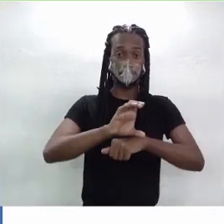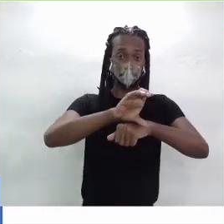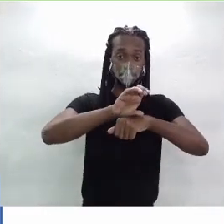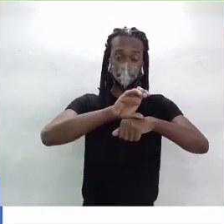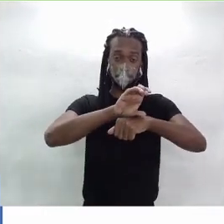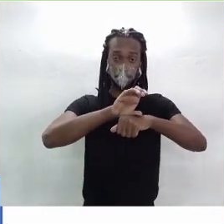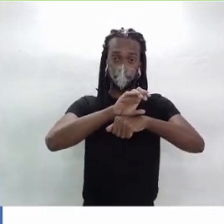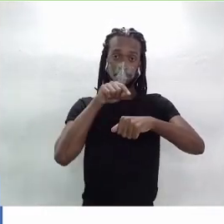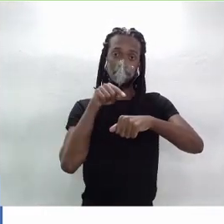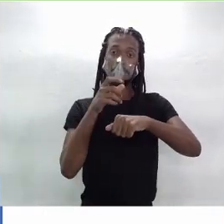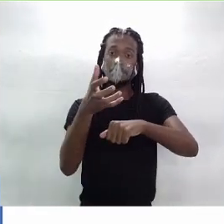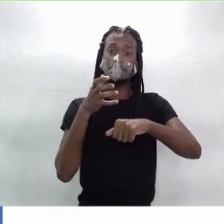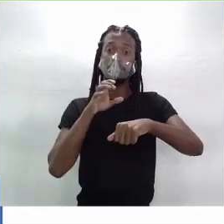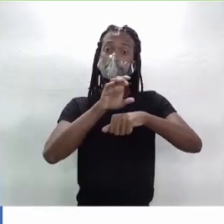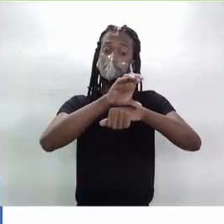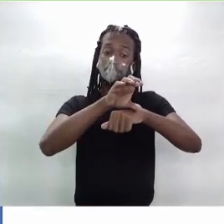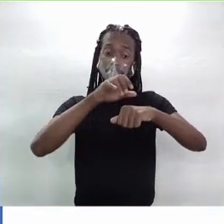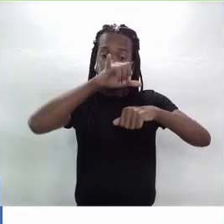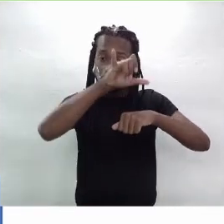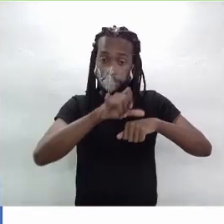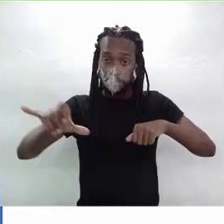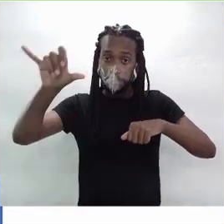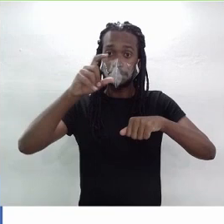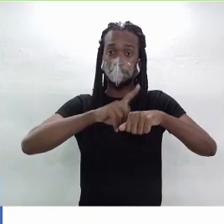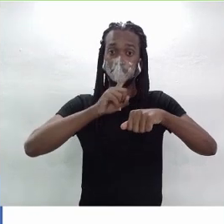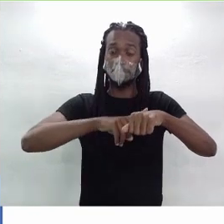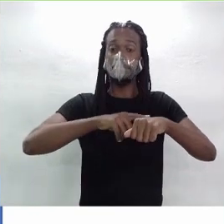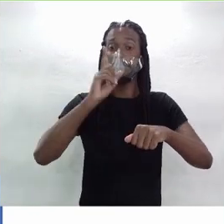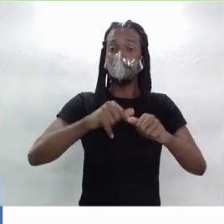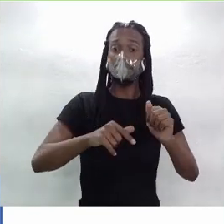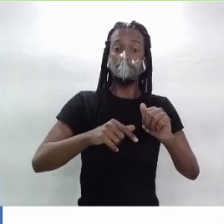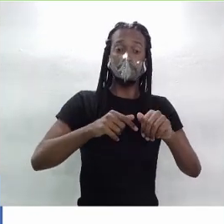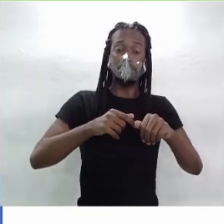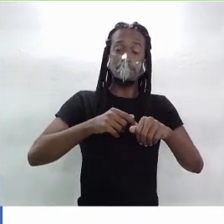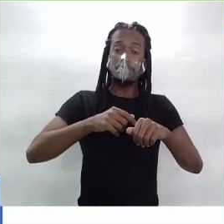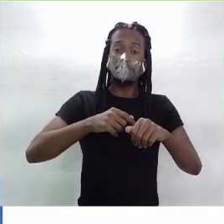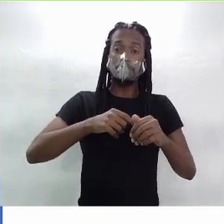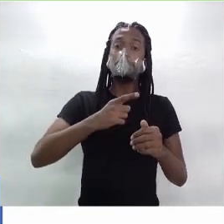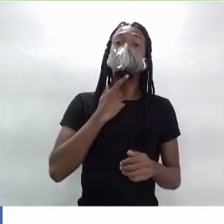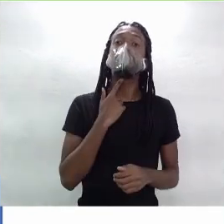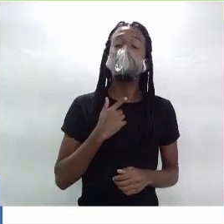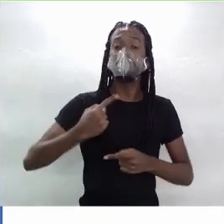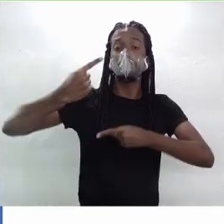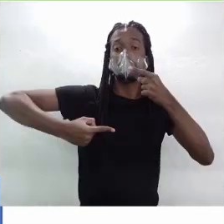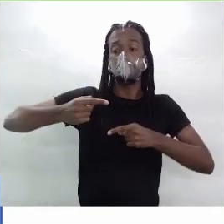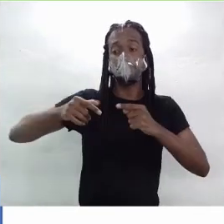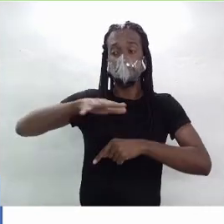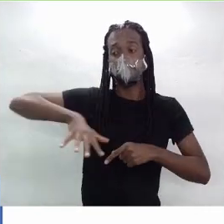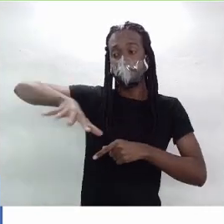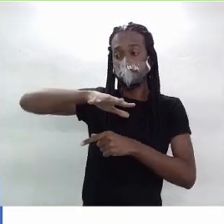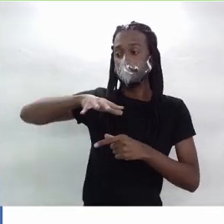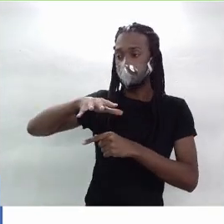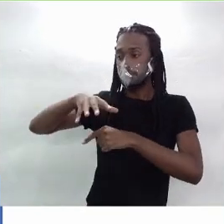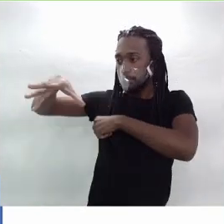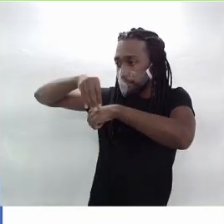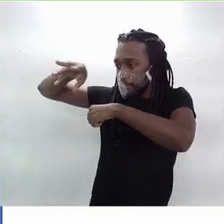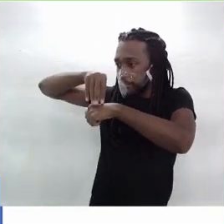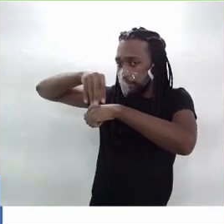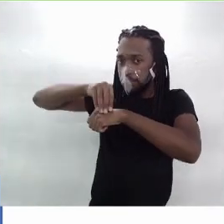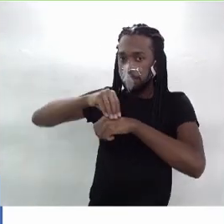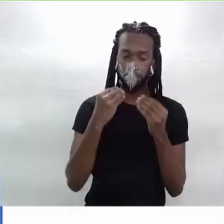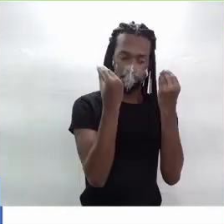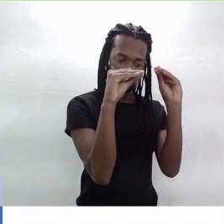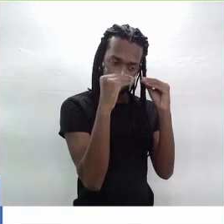pretende ser a voz, a letra, a vontade política da sociedade rumo à